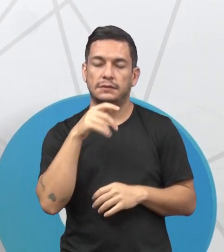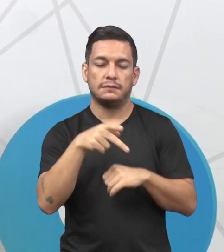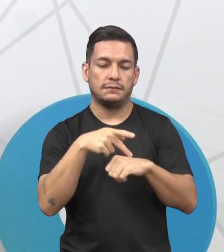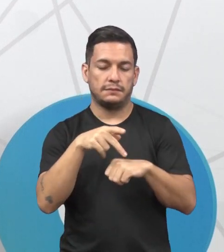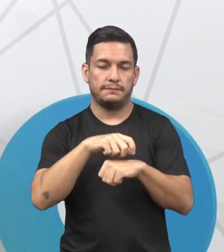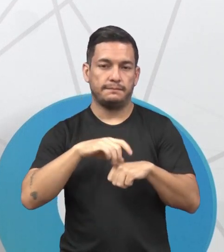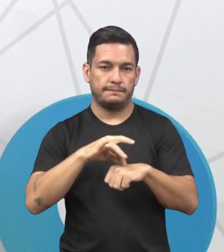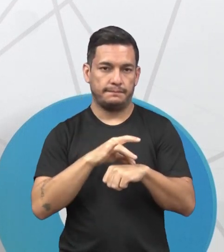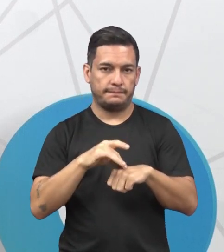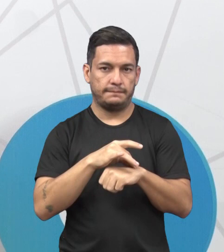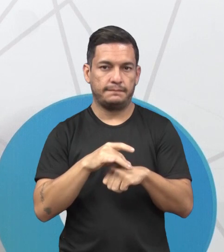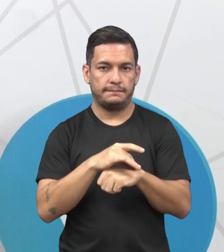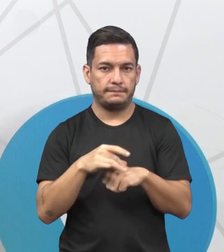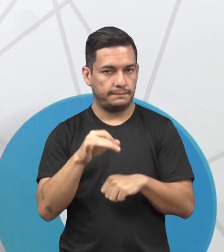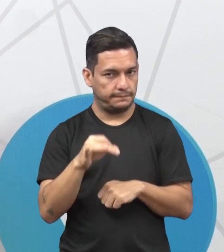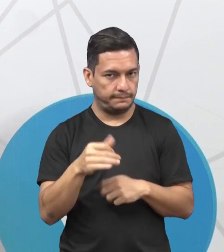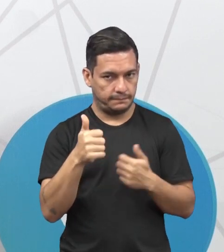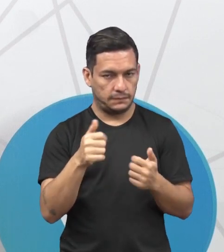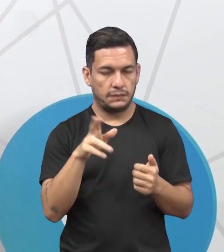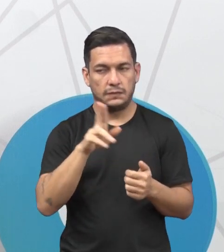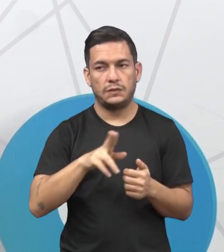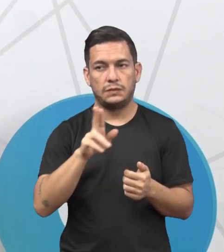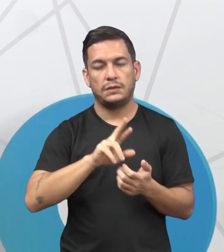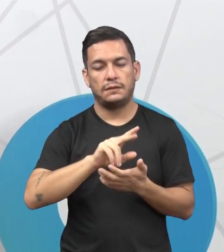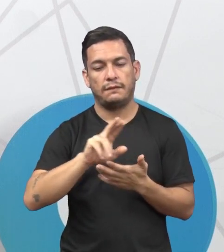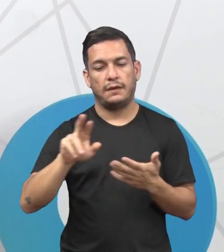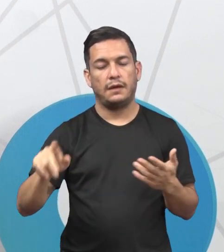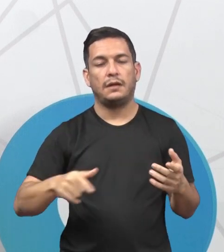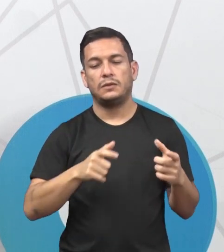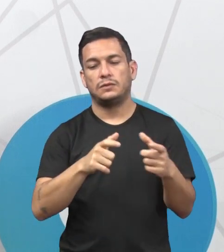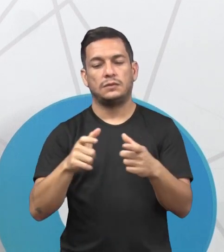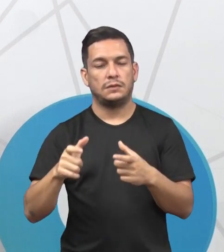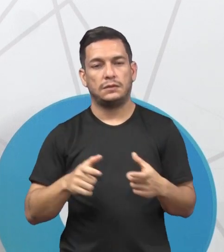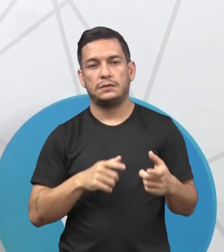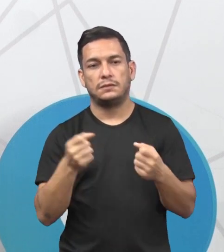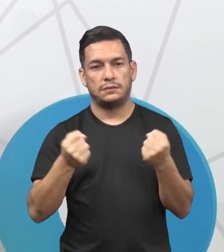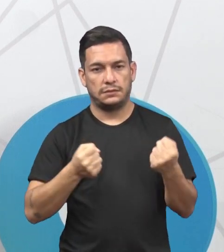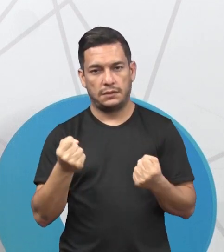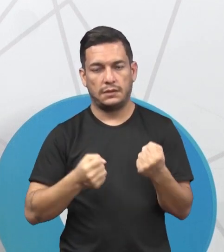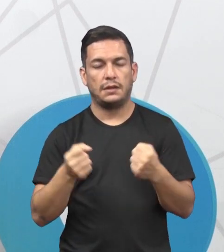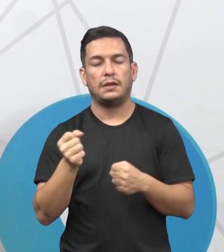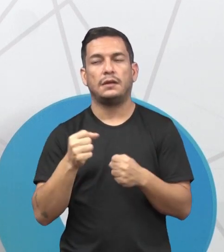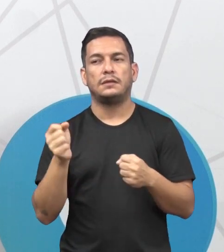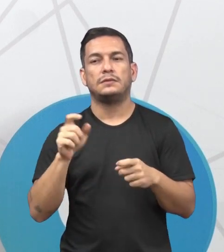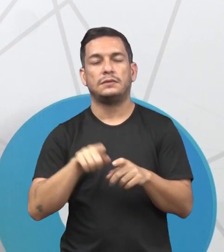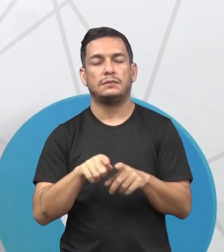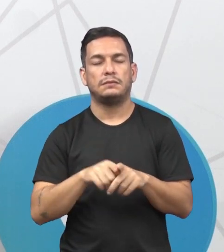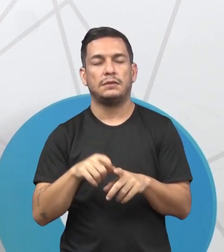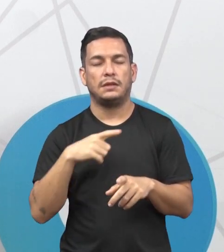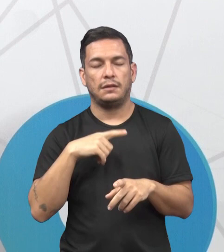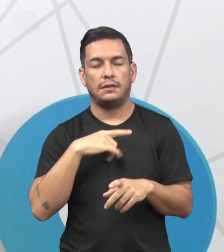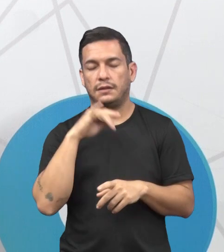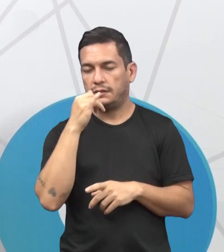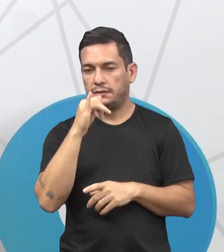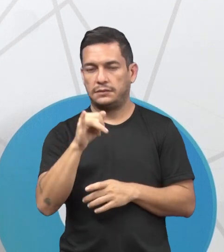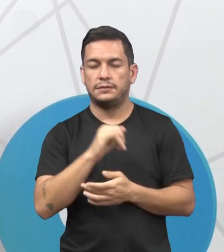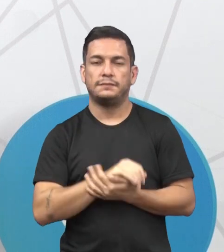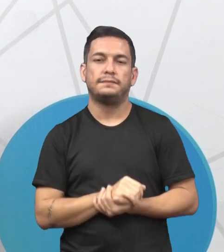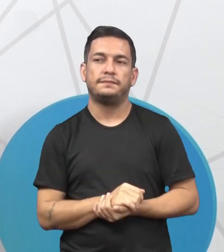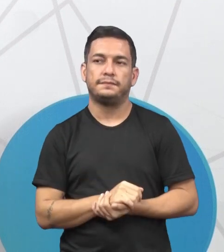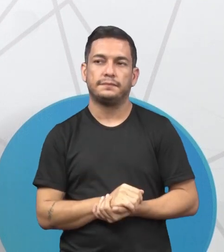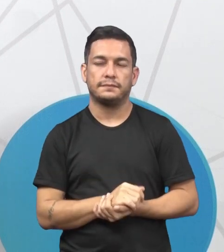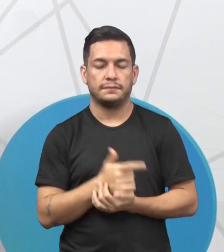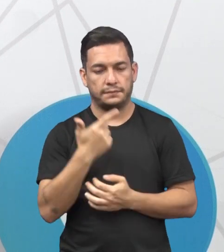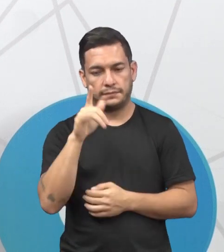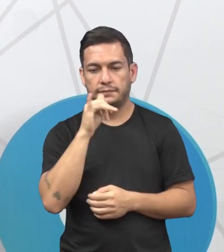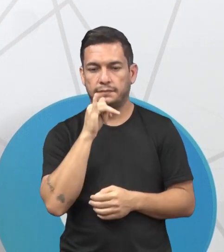petróleo. Correto? E vai ser utilizado em diversas áreas, em diversos setores, nos carros, em motores para gerar energia elétrica. Um